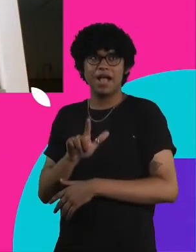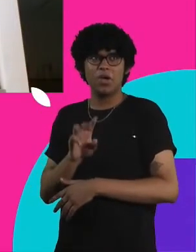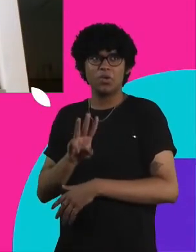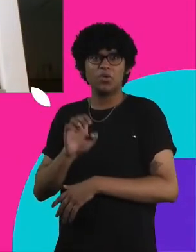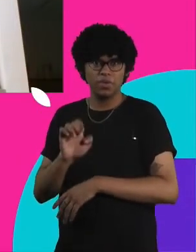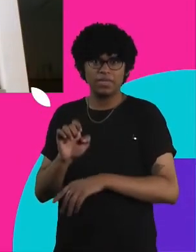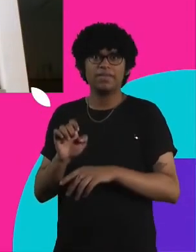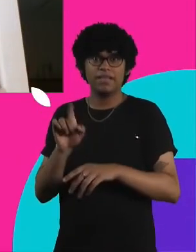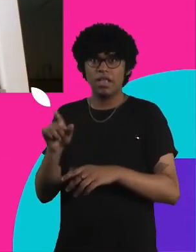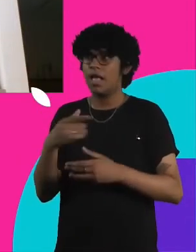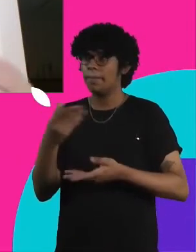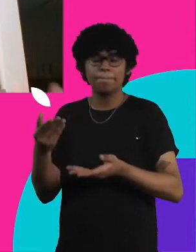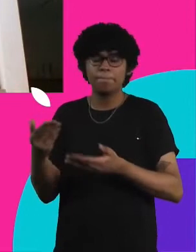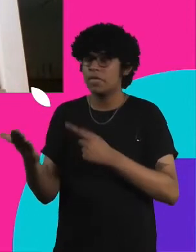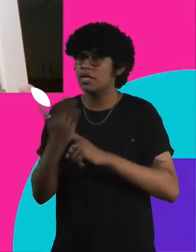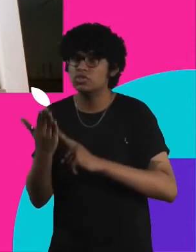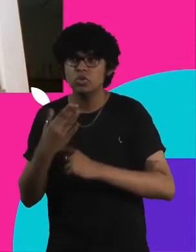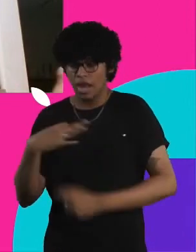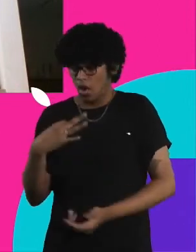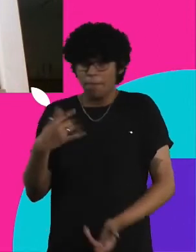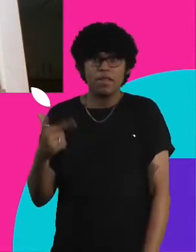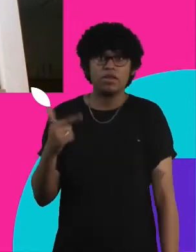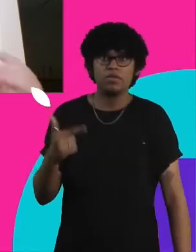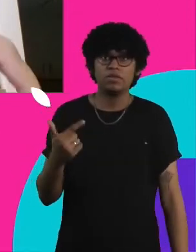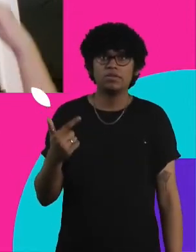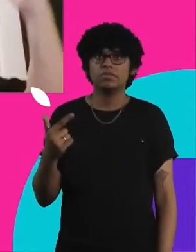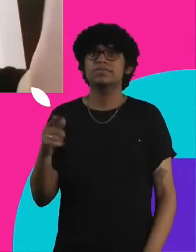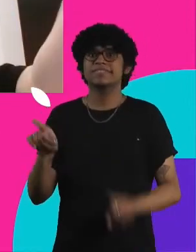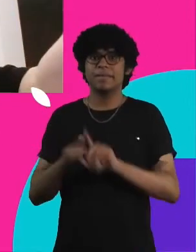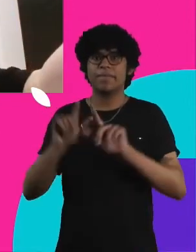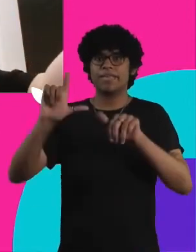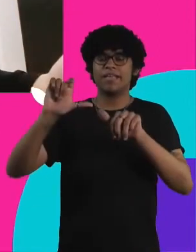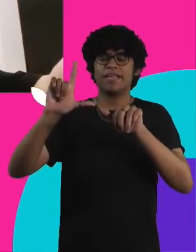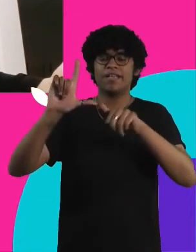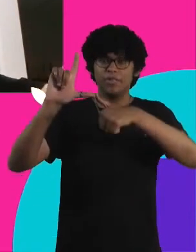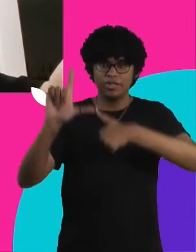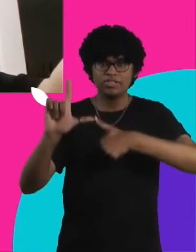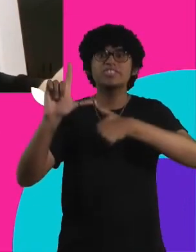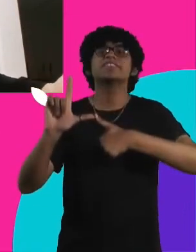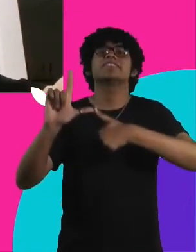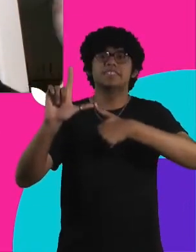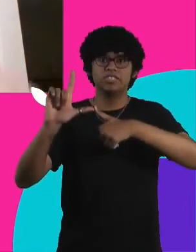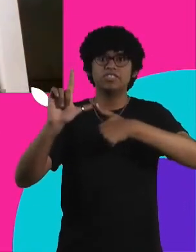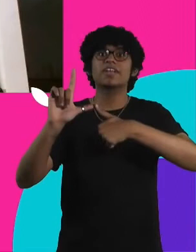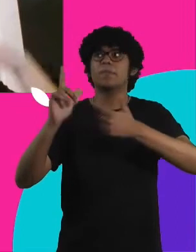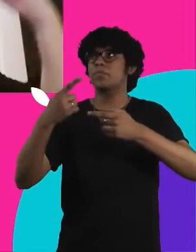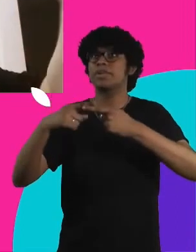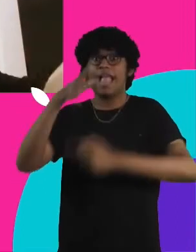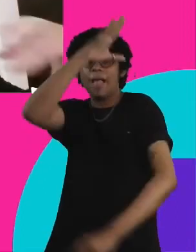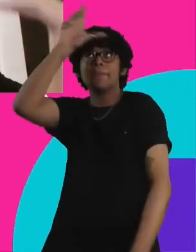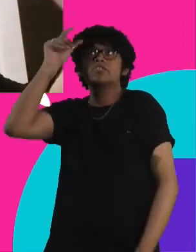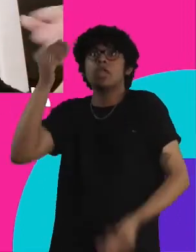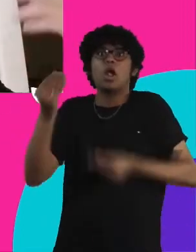conseguindo tecido. Pedimos ajuda para pessoas que entendiam de logística, porque a gente não conseguia fazer o tecido chegar no Amazonas. e